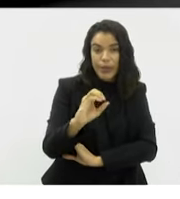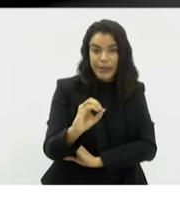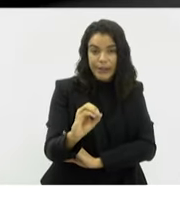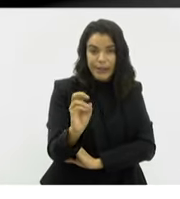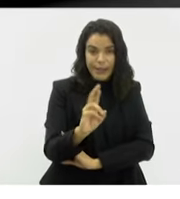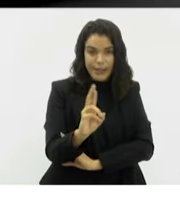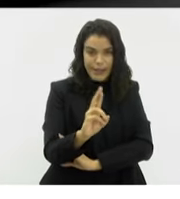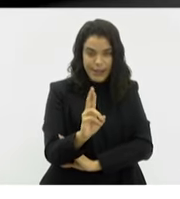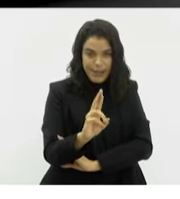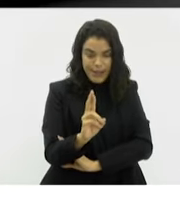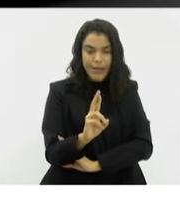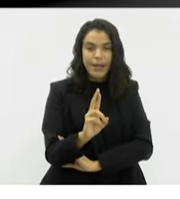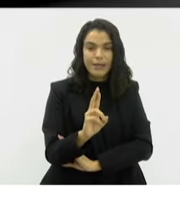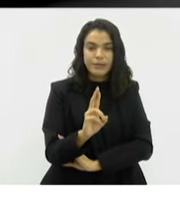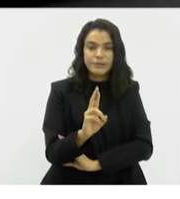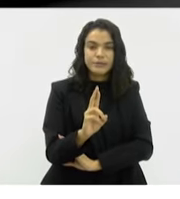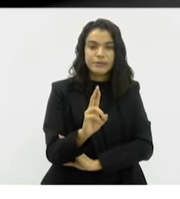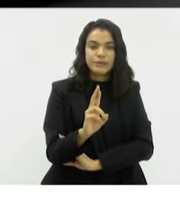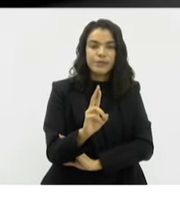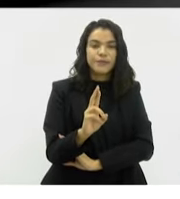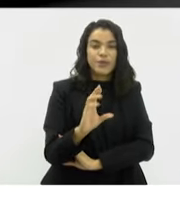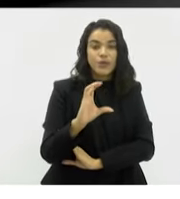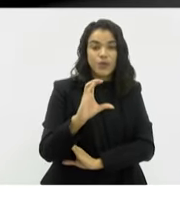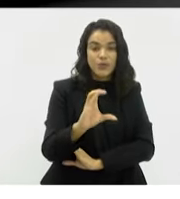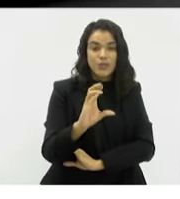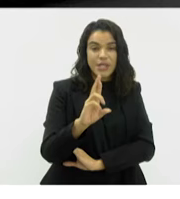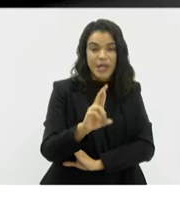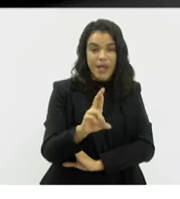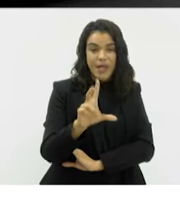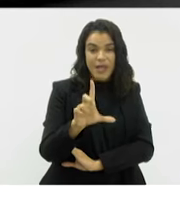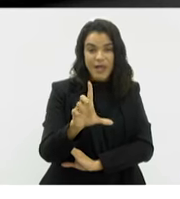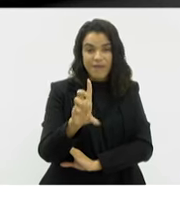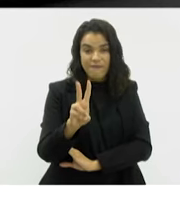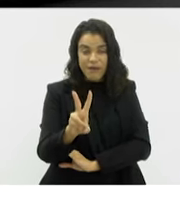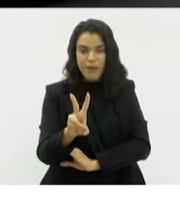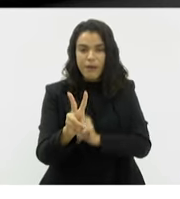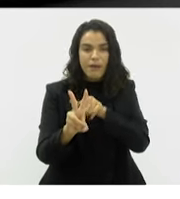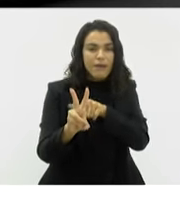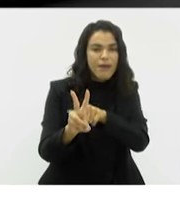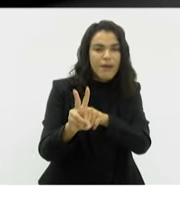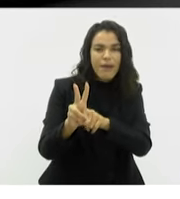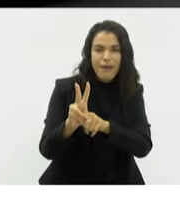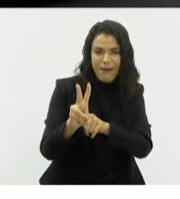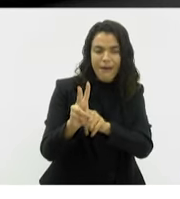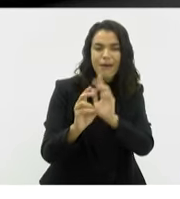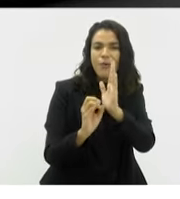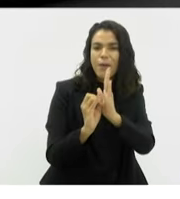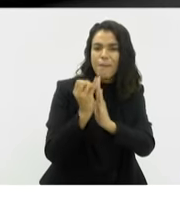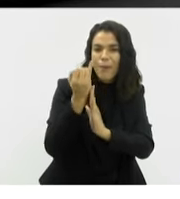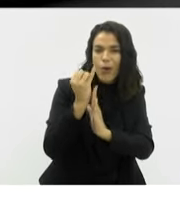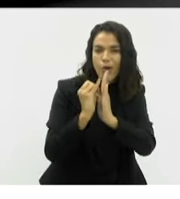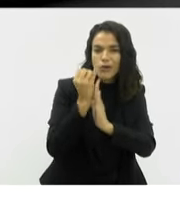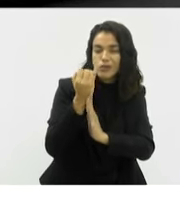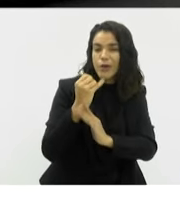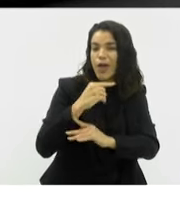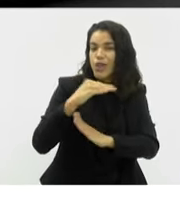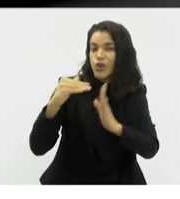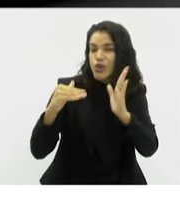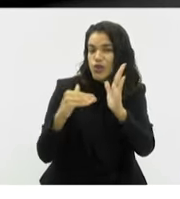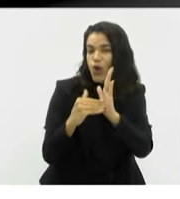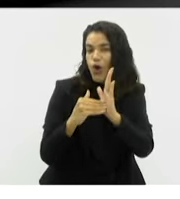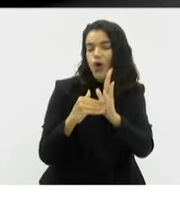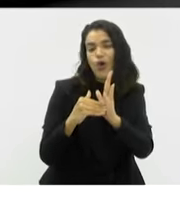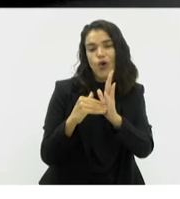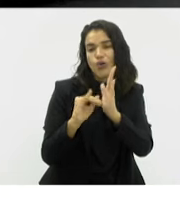80,00 da emissão do CRLV, porque hoje ele é todo eletrônico. E você já